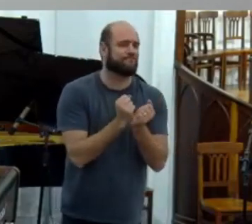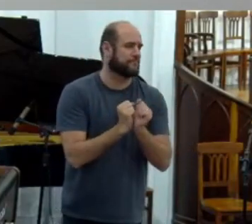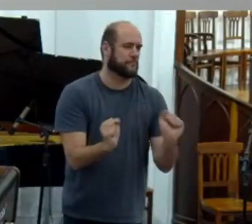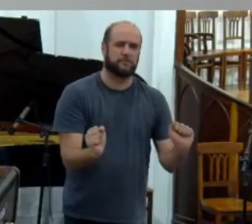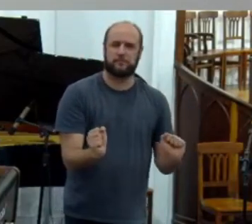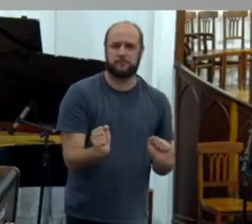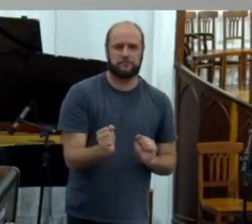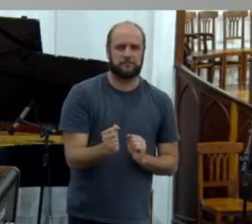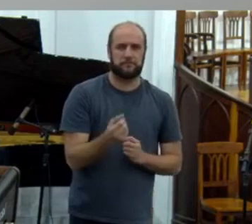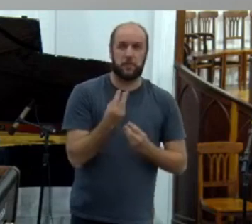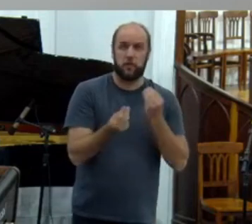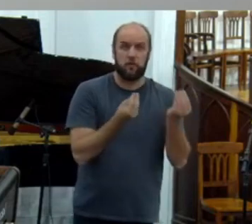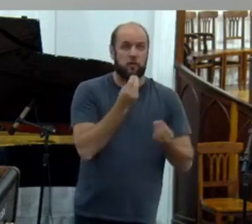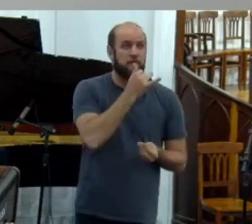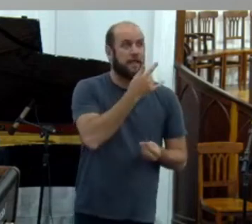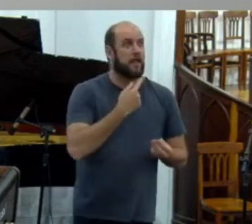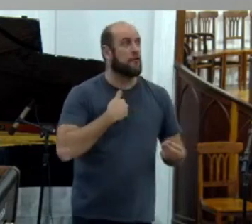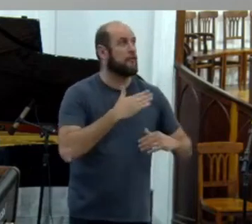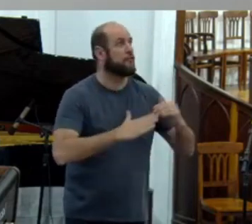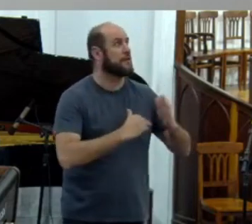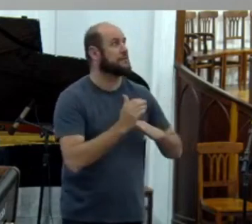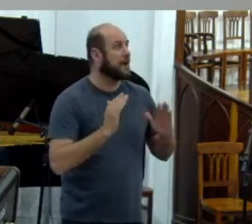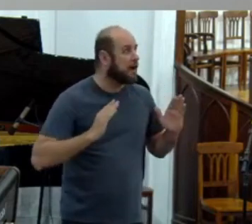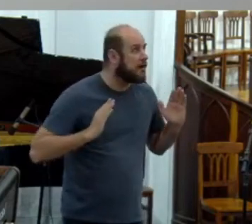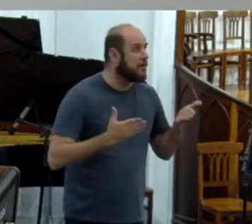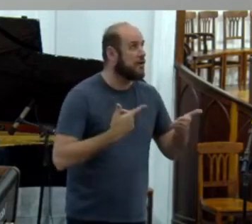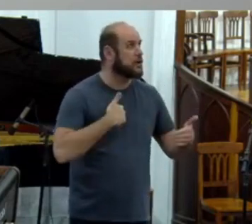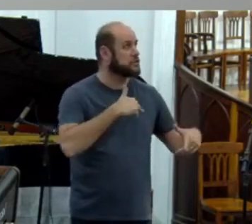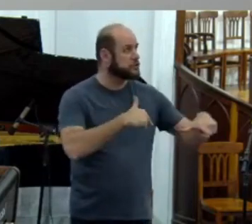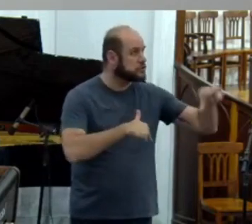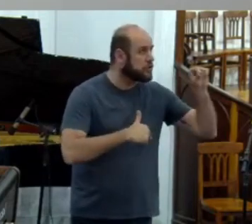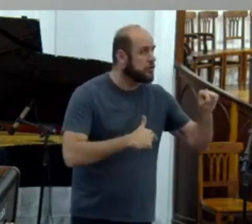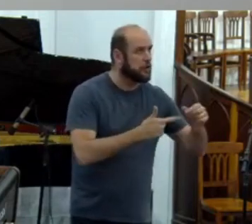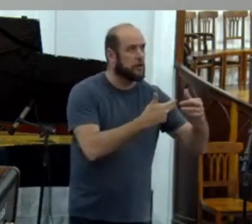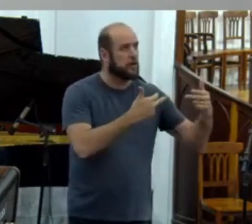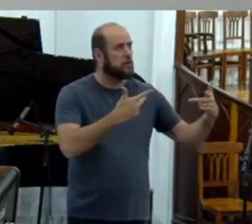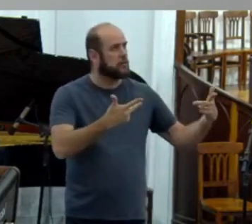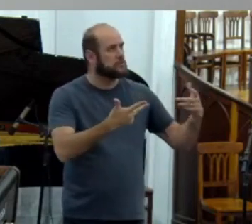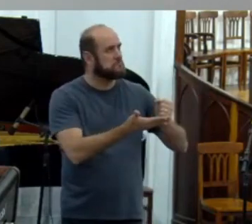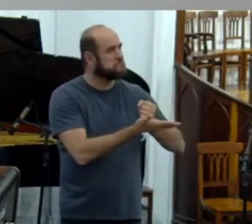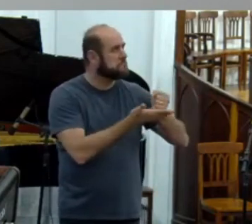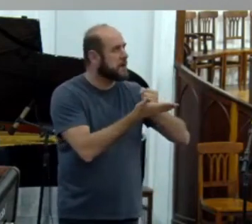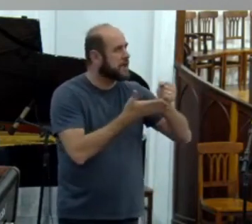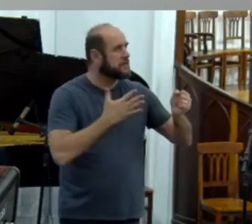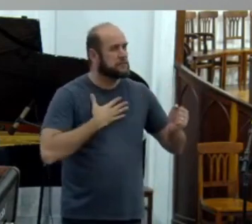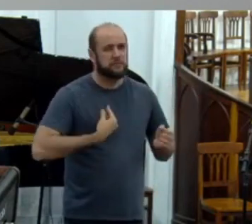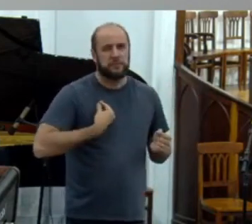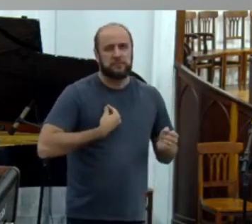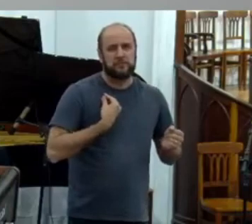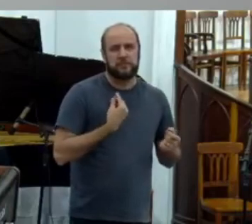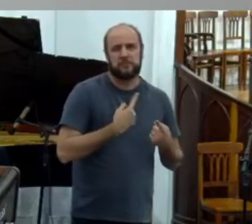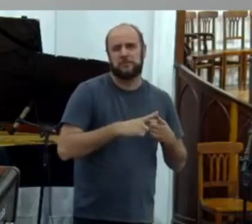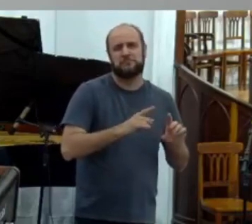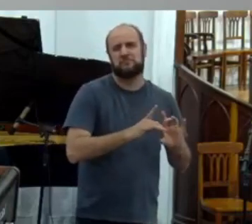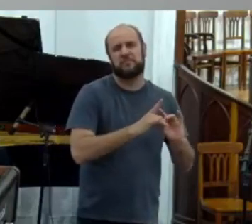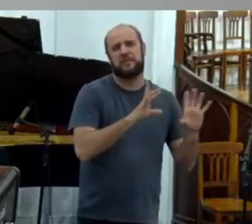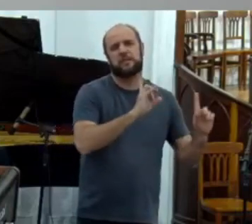o que eu farei agora, eu posso escolher talvez coisas que são essenciais para a minha vida, mas eu vou deixar para